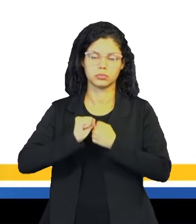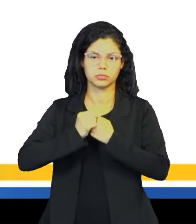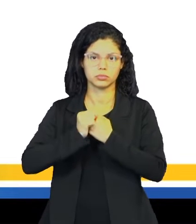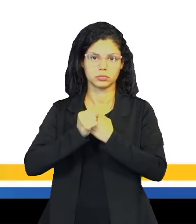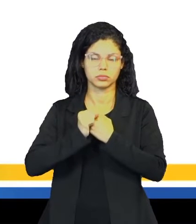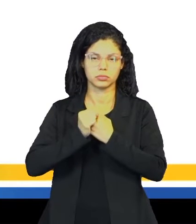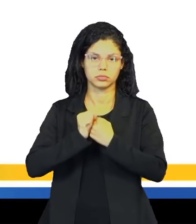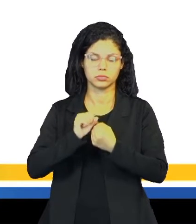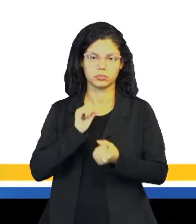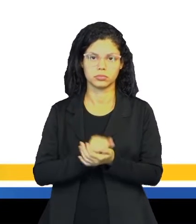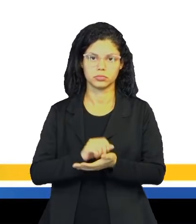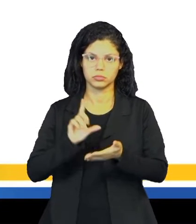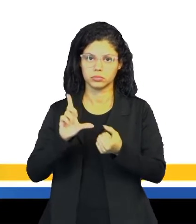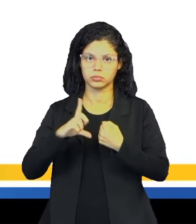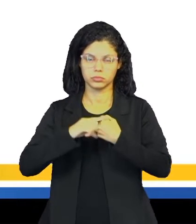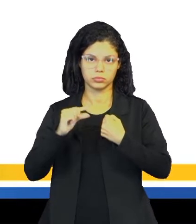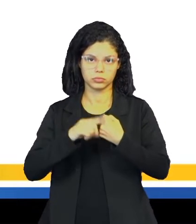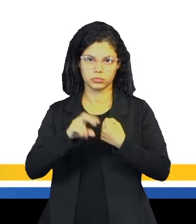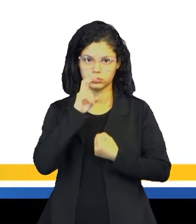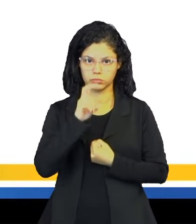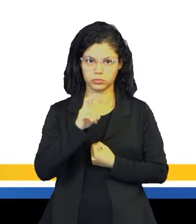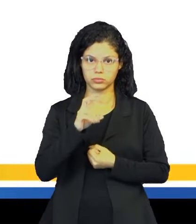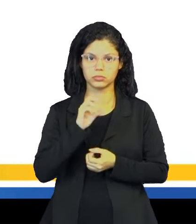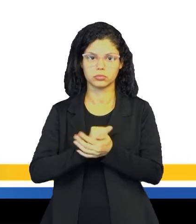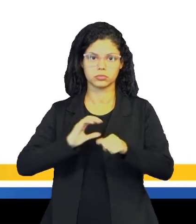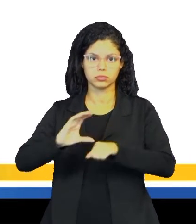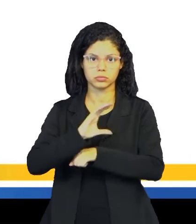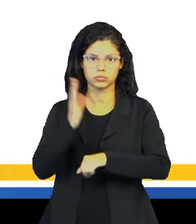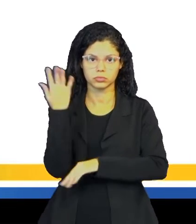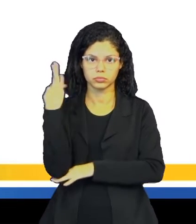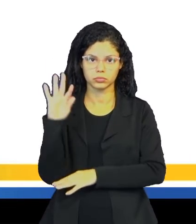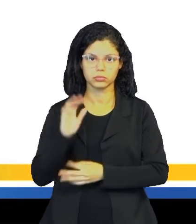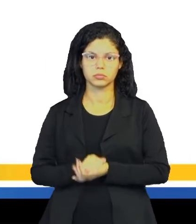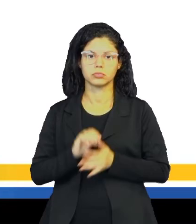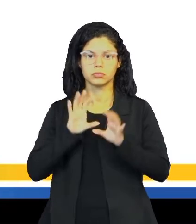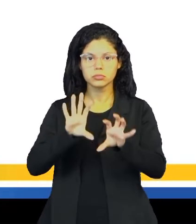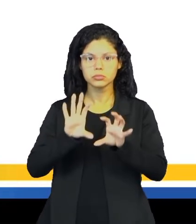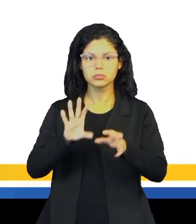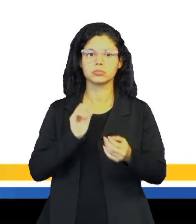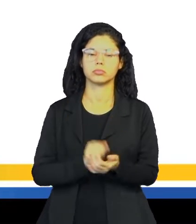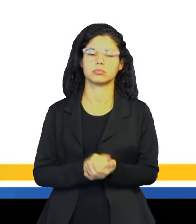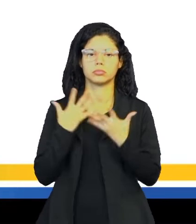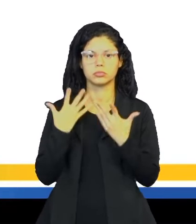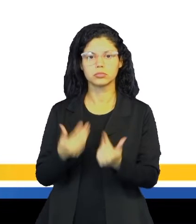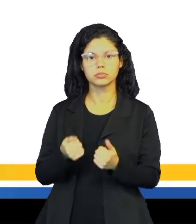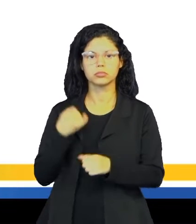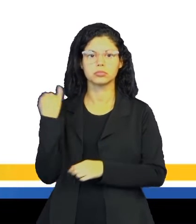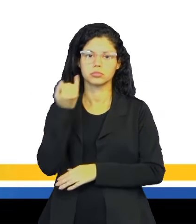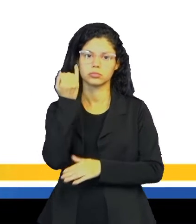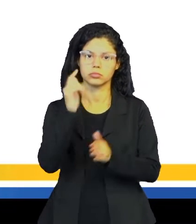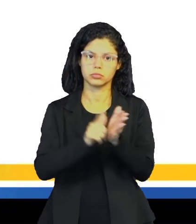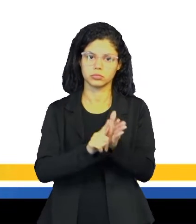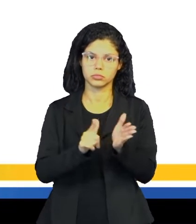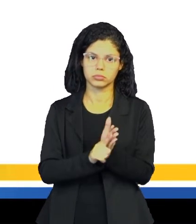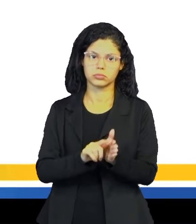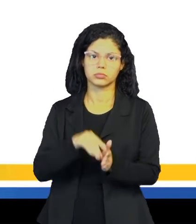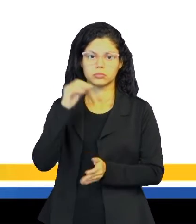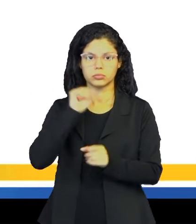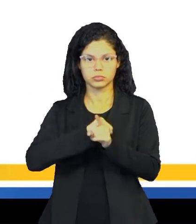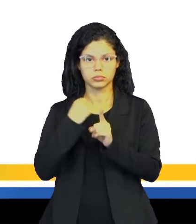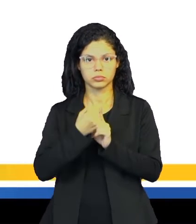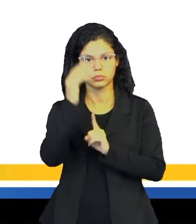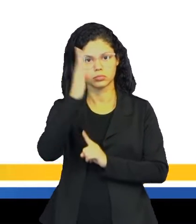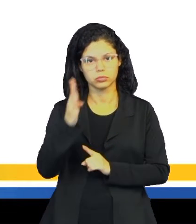o inciso, né, do artigo 5 da Constituição Federal. Desse modo, o habeas corpus assume, né, um papel importante na sociedade